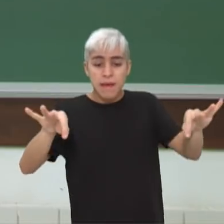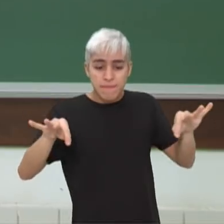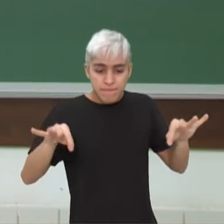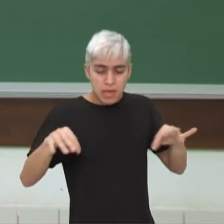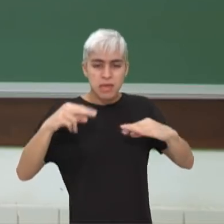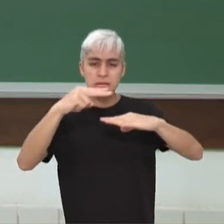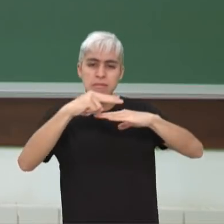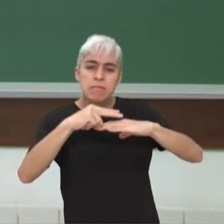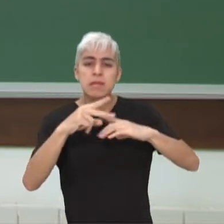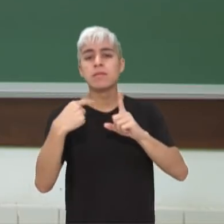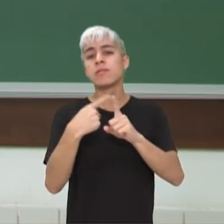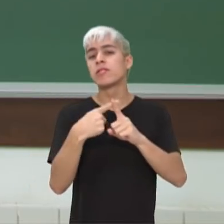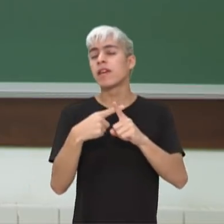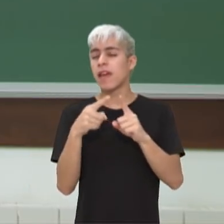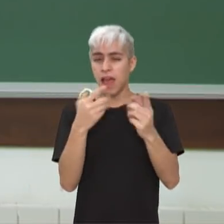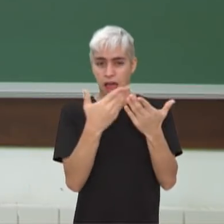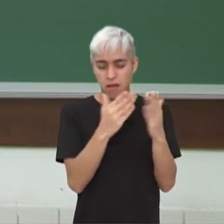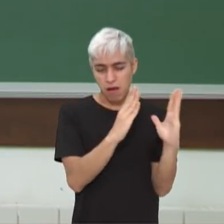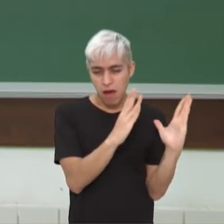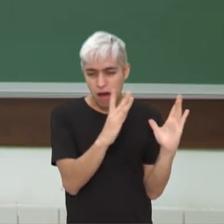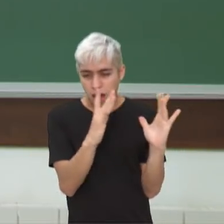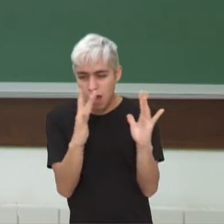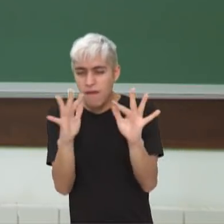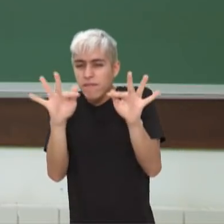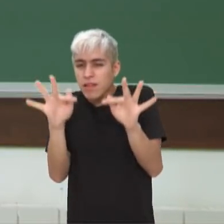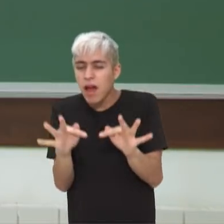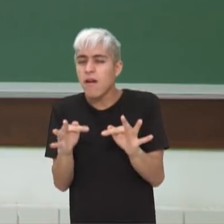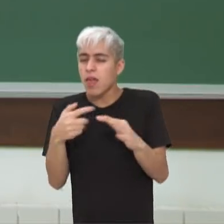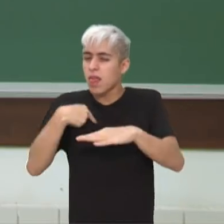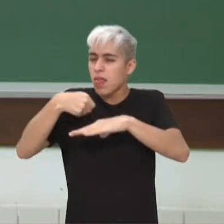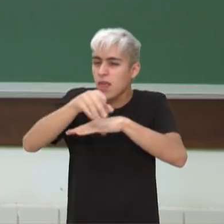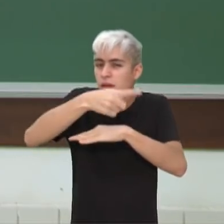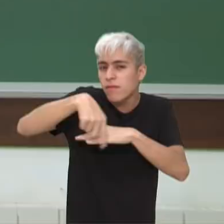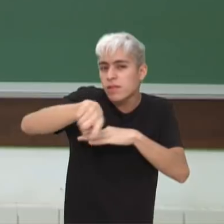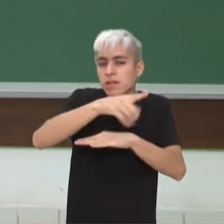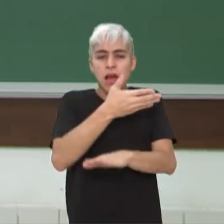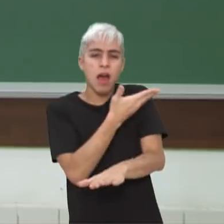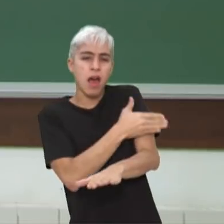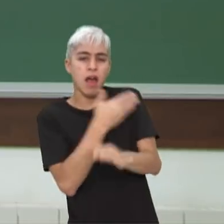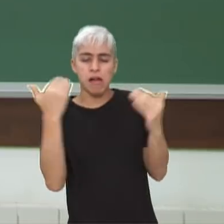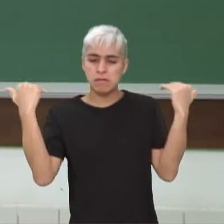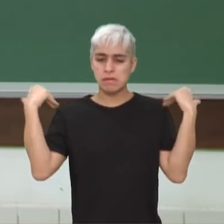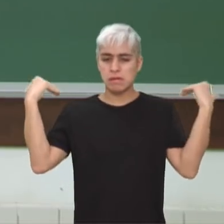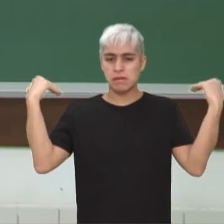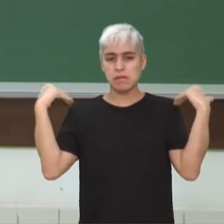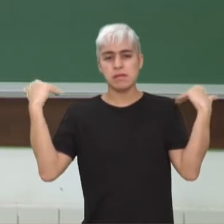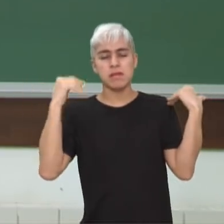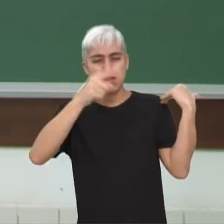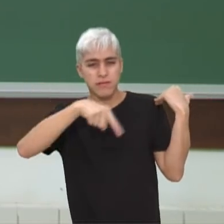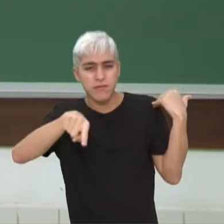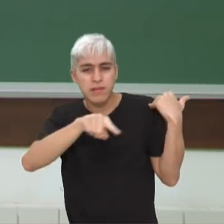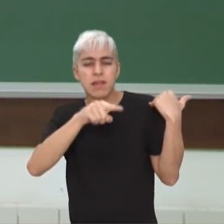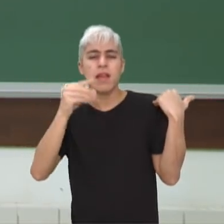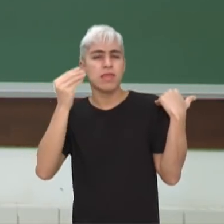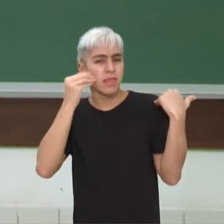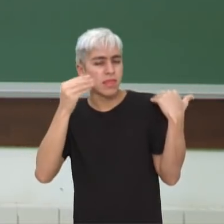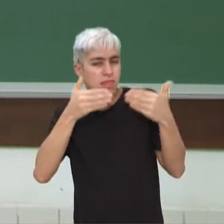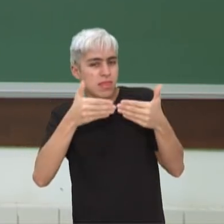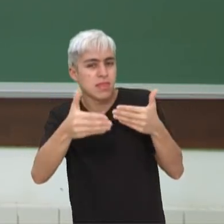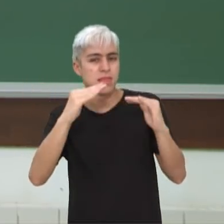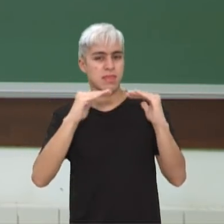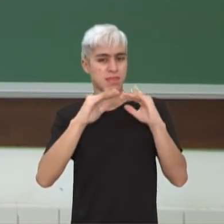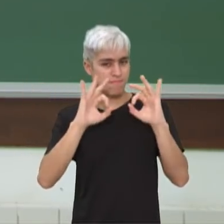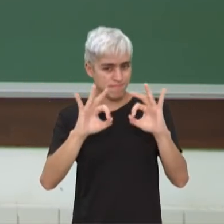no final estarei passando para vocês alguns exercícios ali de flexibilidade para que vocês façam em casa aí no decorrer de nossas